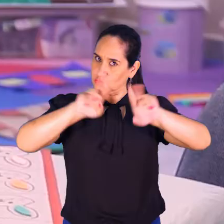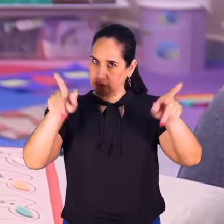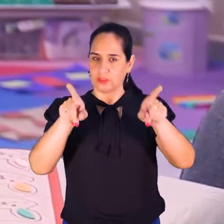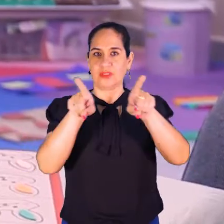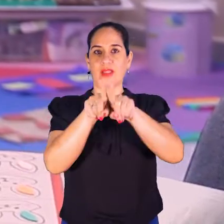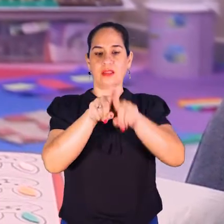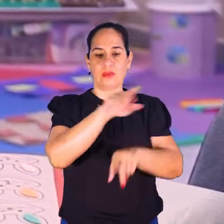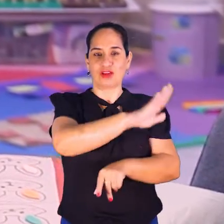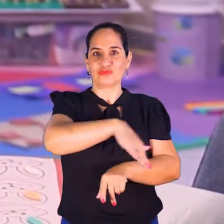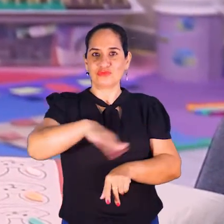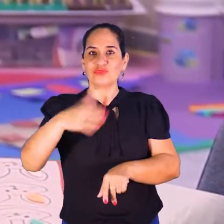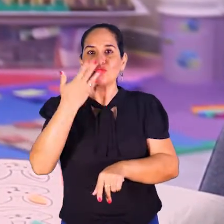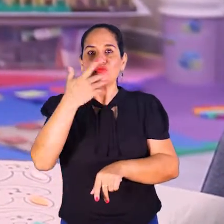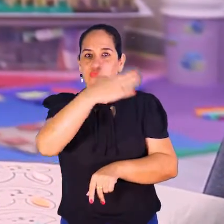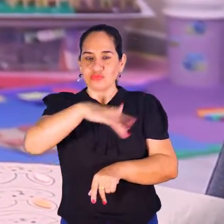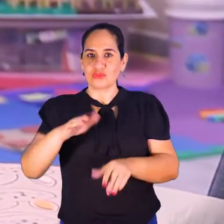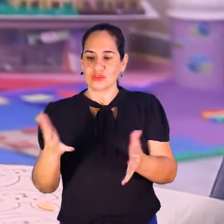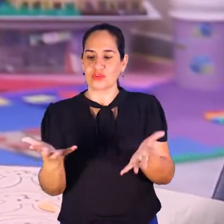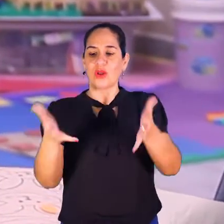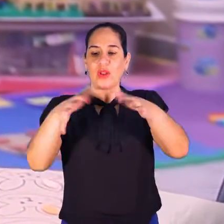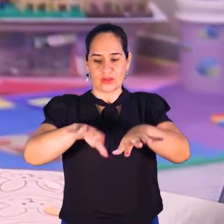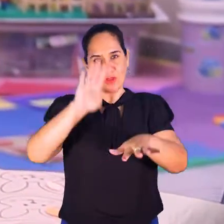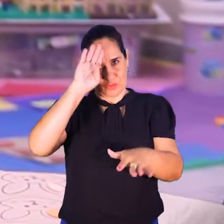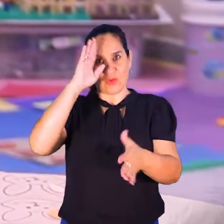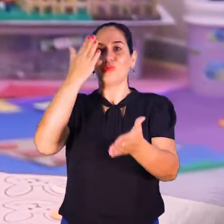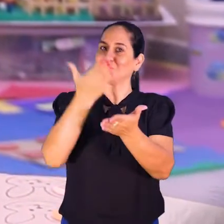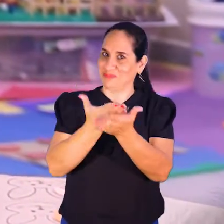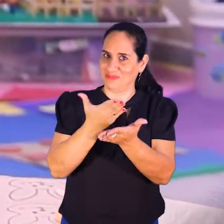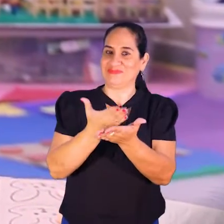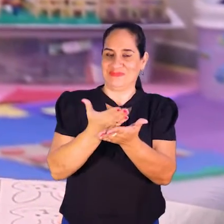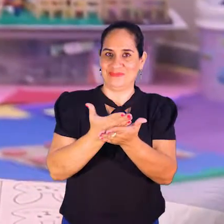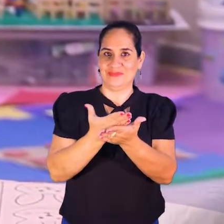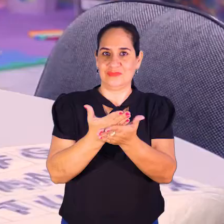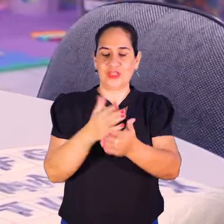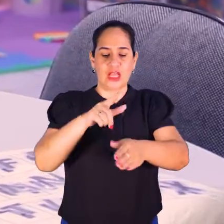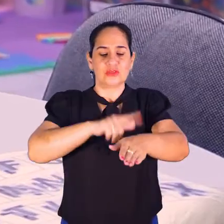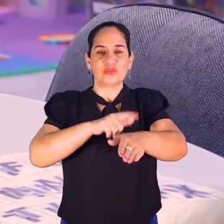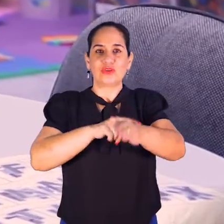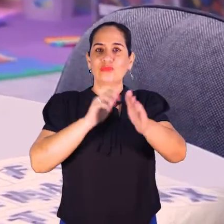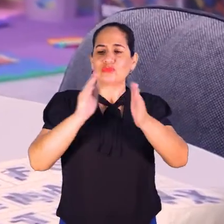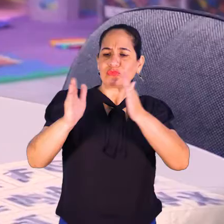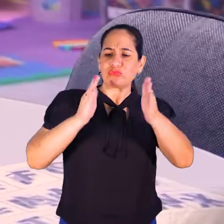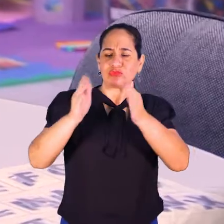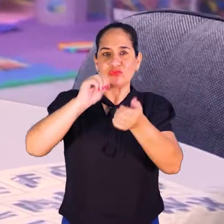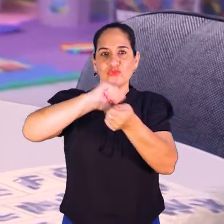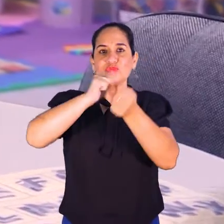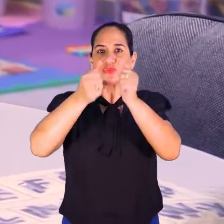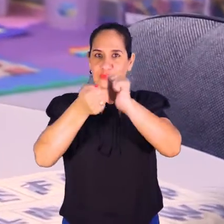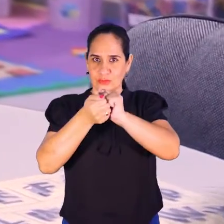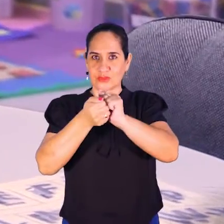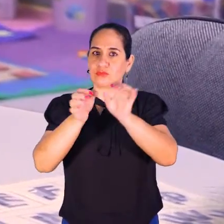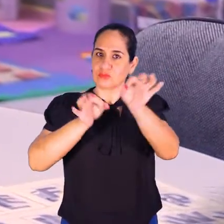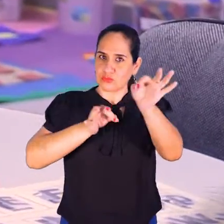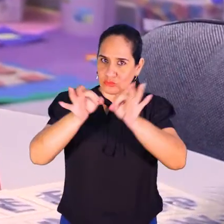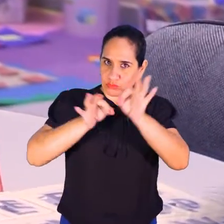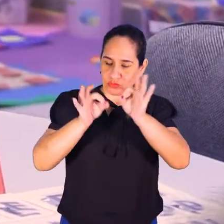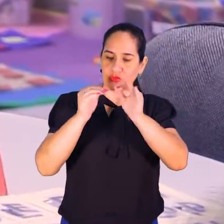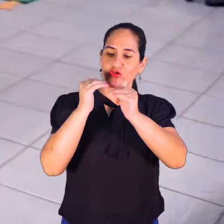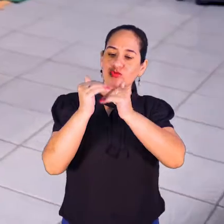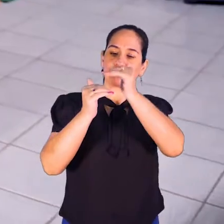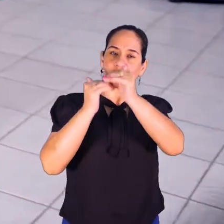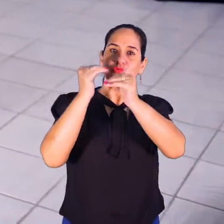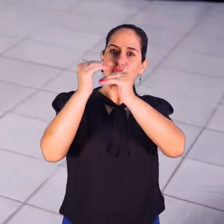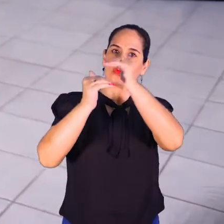profissional e também nas crianças, né? Que eu acredito no trabalho, a inclusão. Foi um período assim de adaptação,